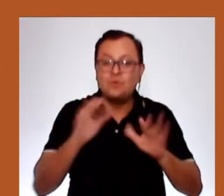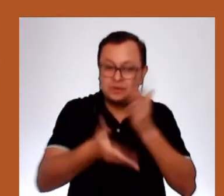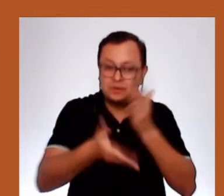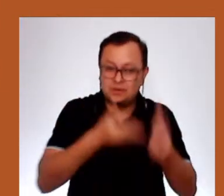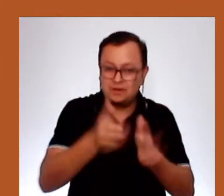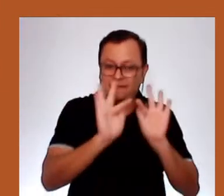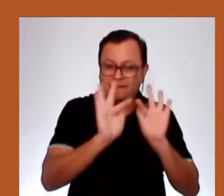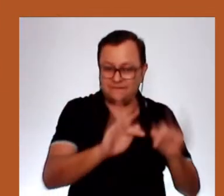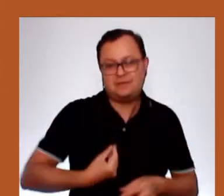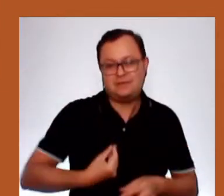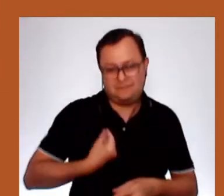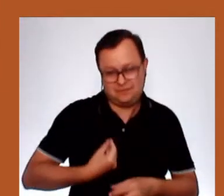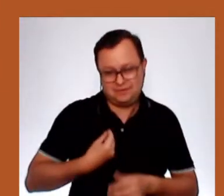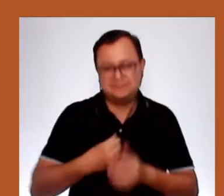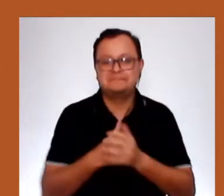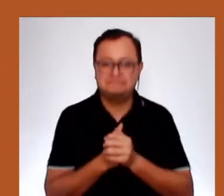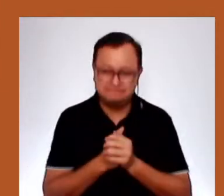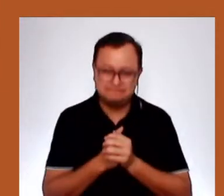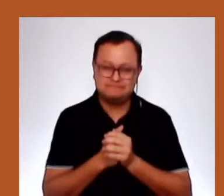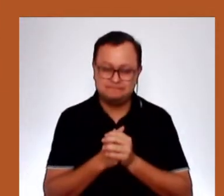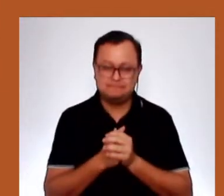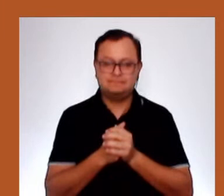cuidado paliativo.